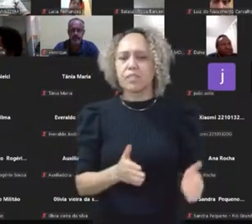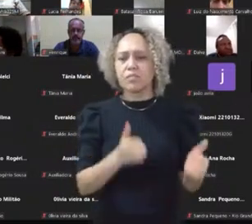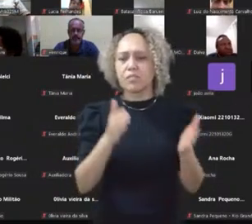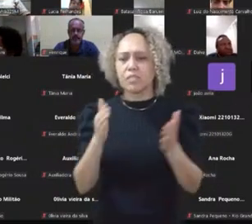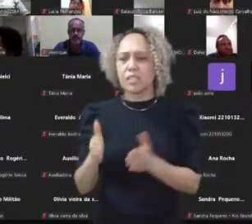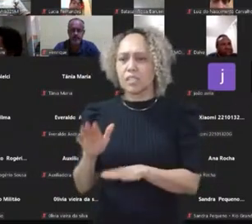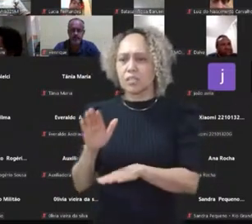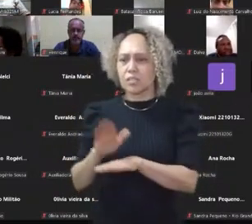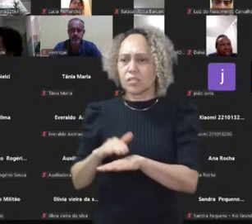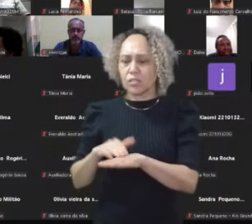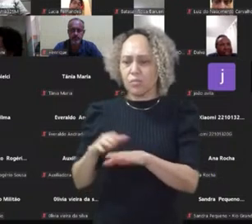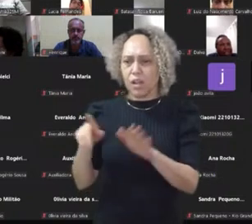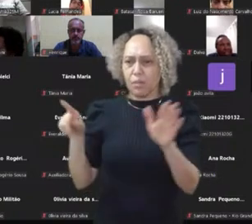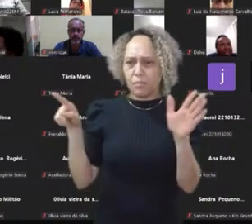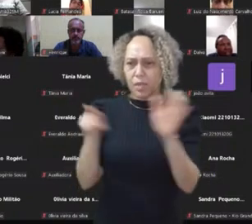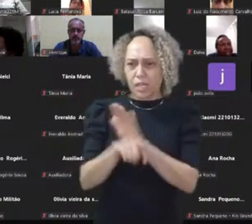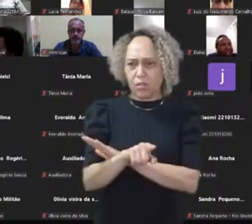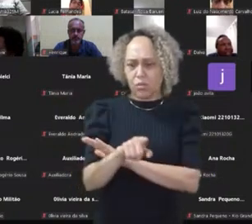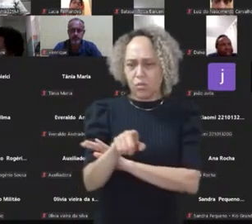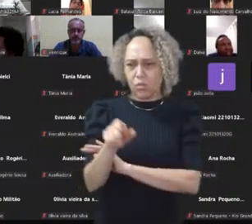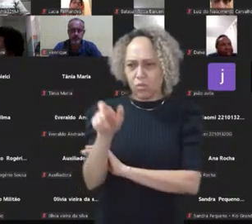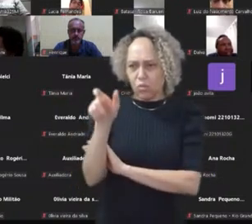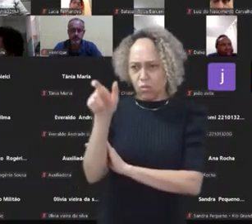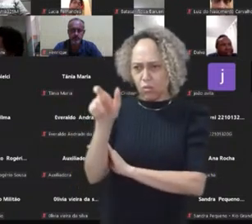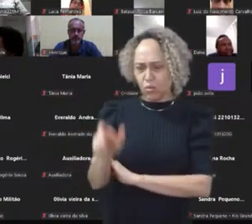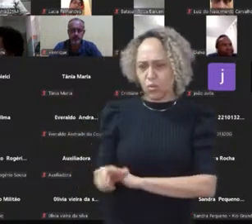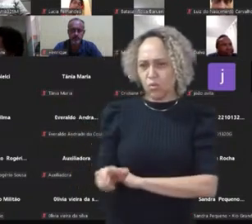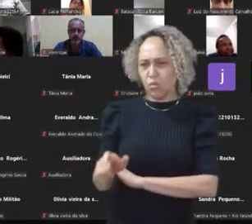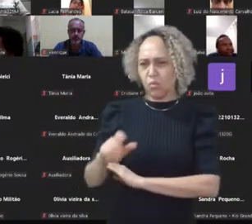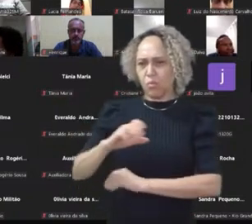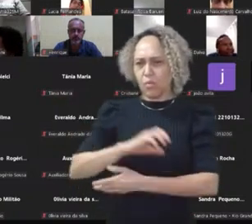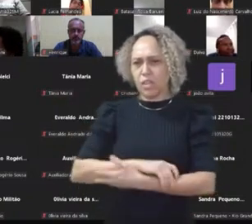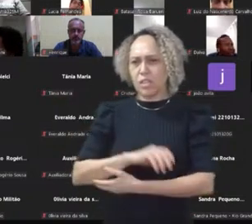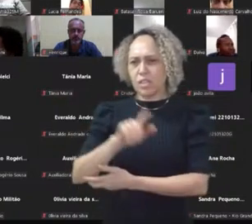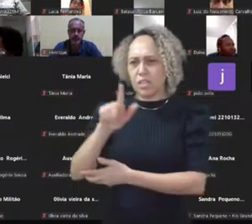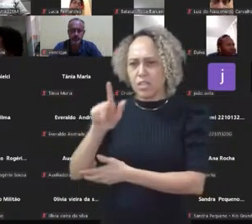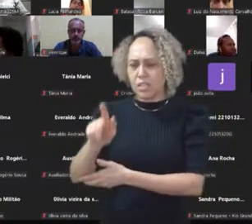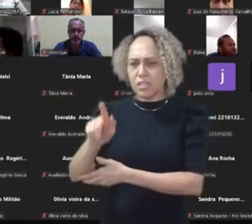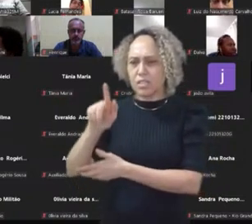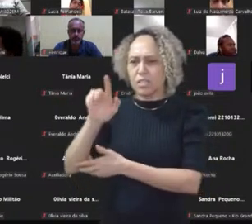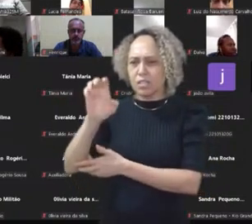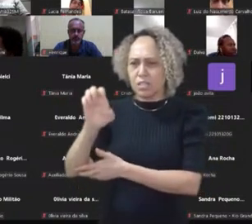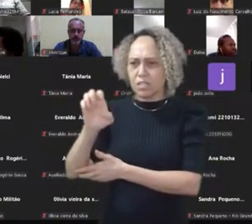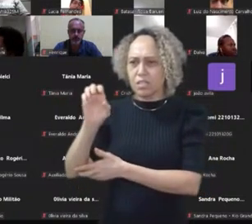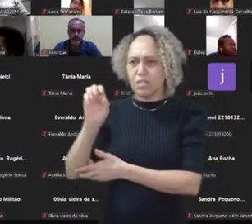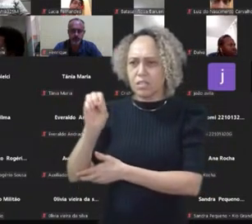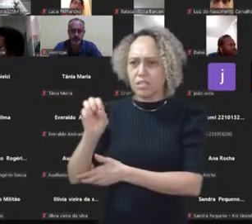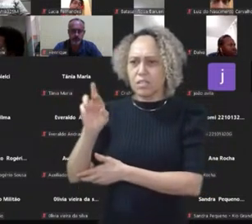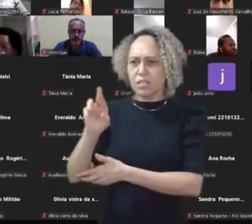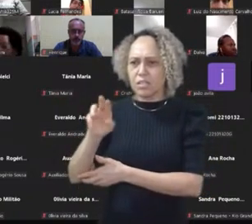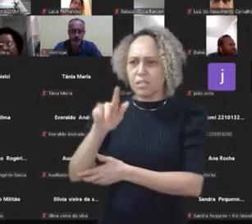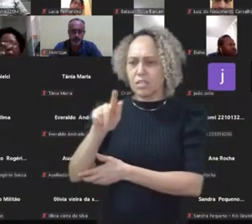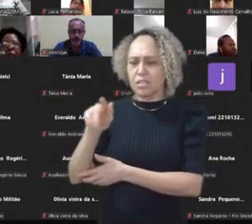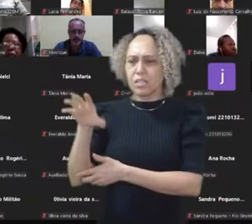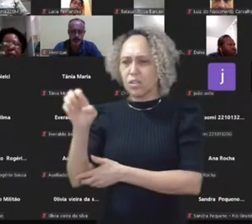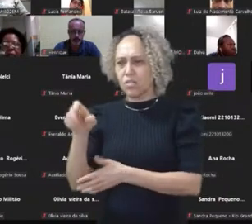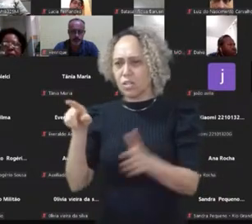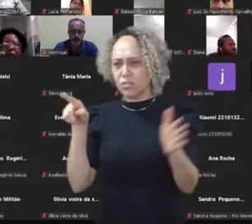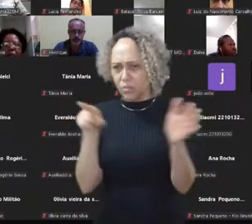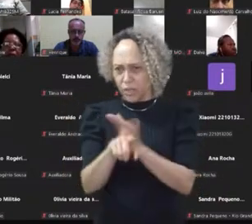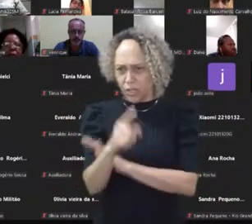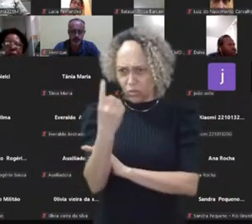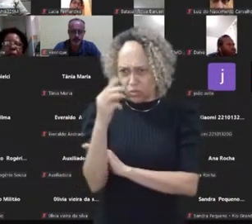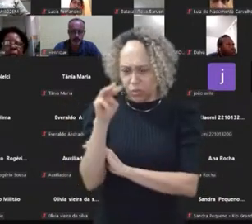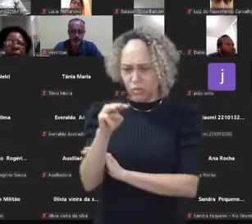aqui a pergun o companheiro George Cadê o companheiro companheiro diga para quem você vai fazer sua pergunta sua pergunta em um minutinho por favor bom